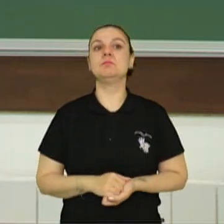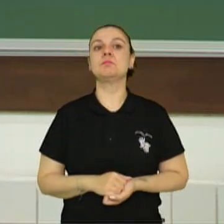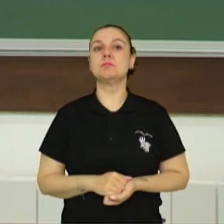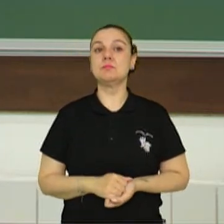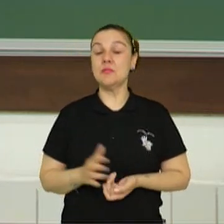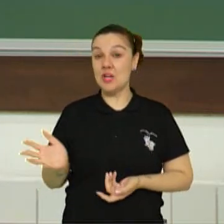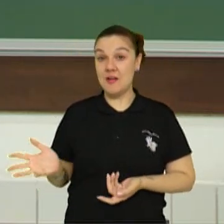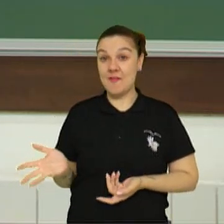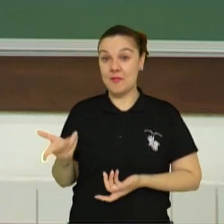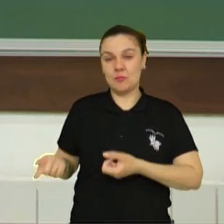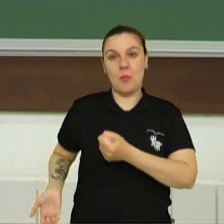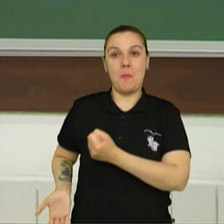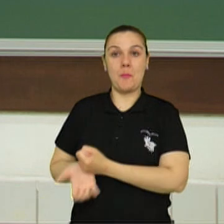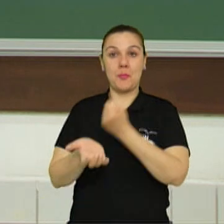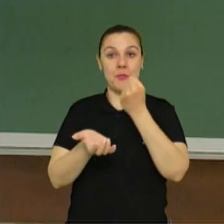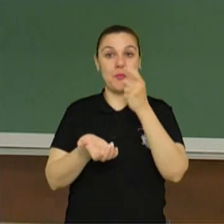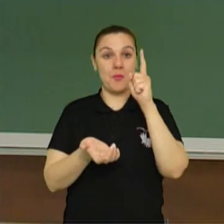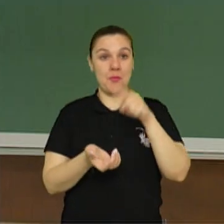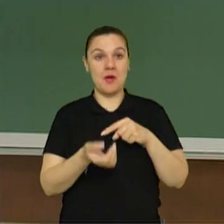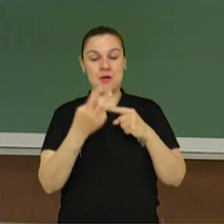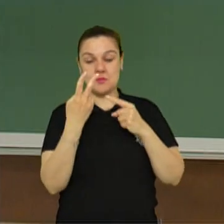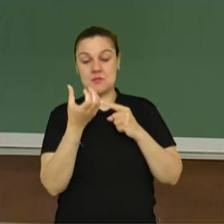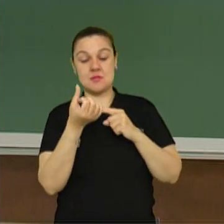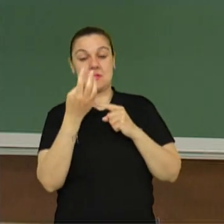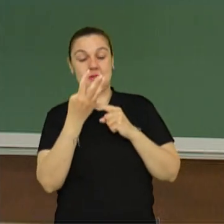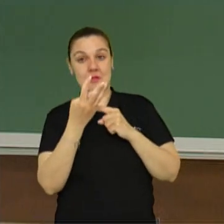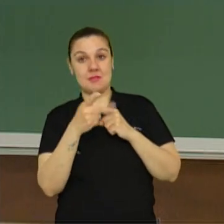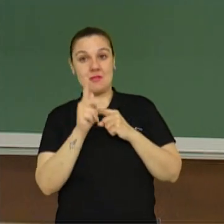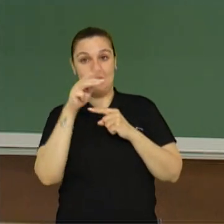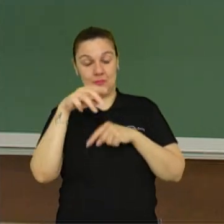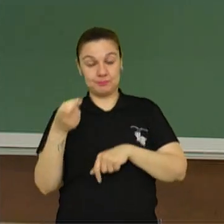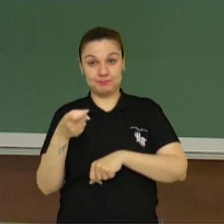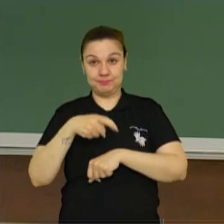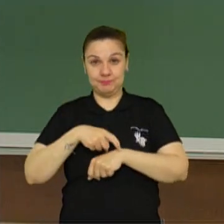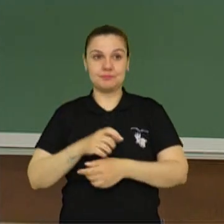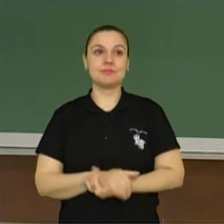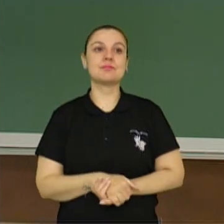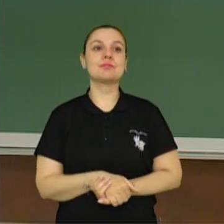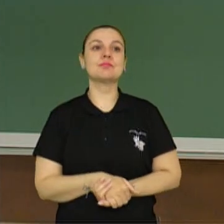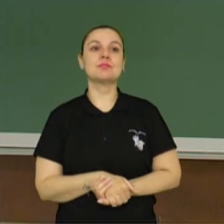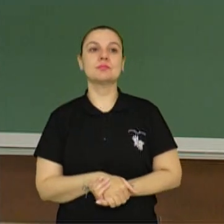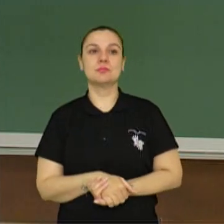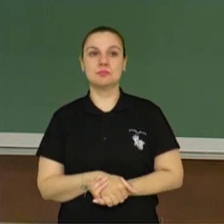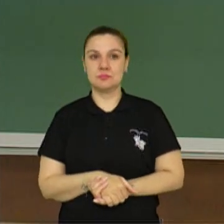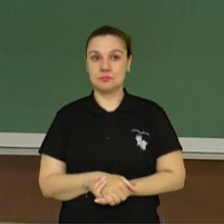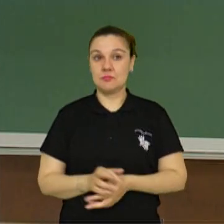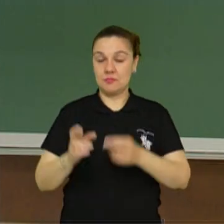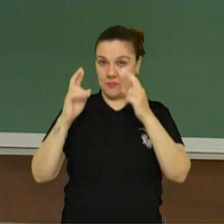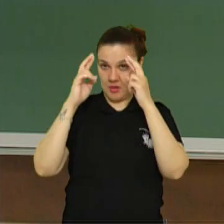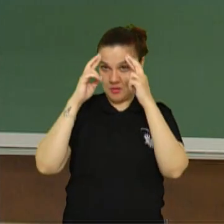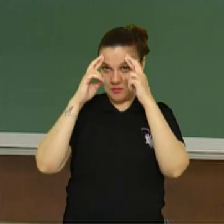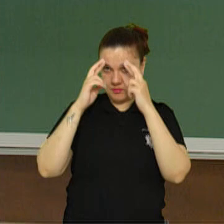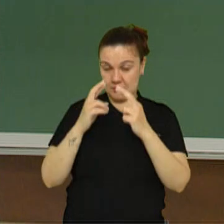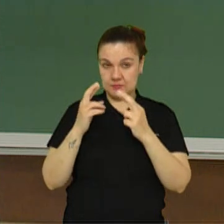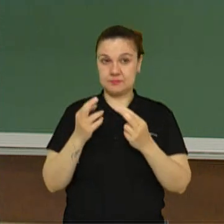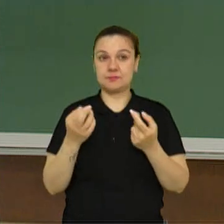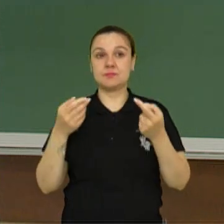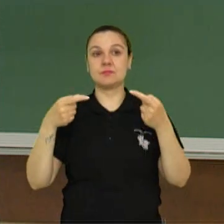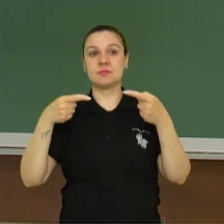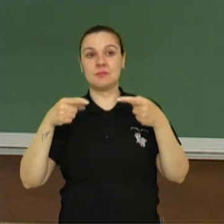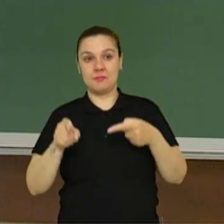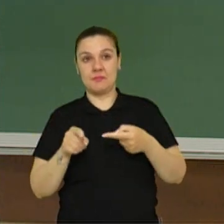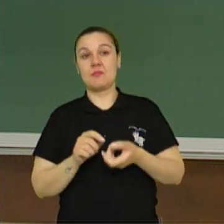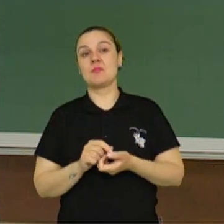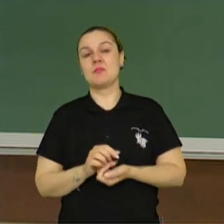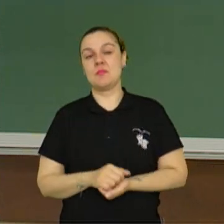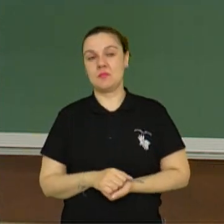O recorde de velocidade do saque é de 263 km por hora. O respeito às regras e adversários é